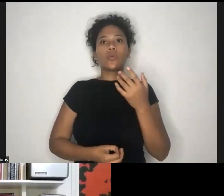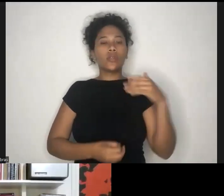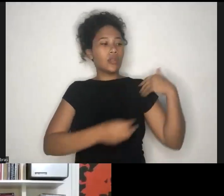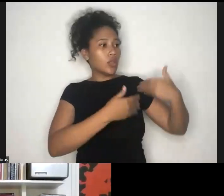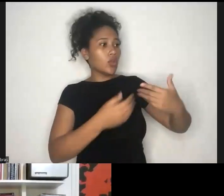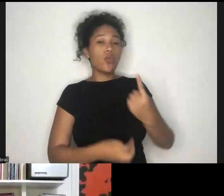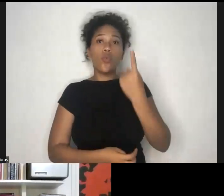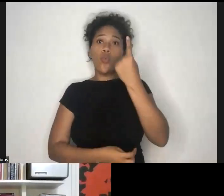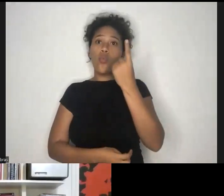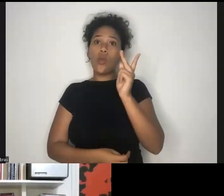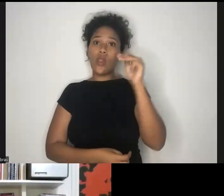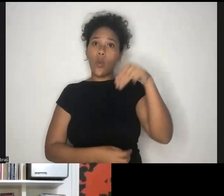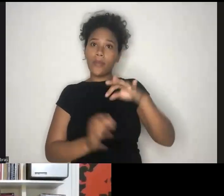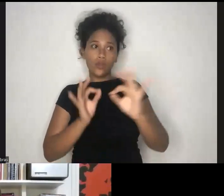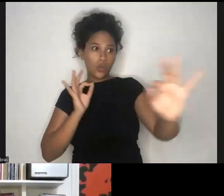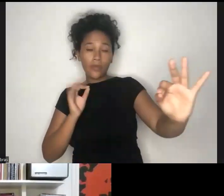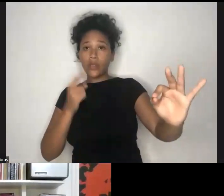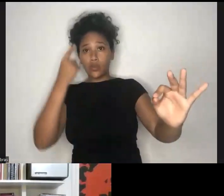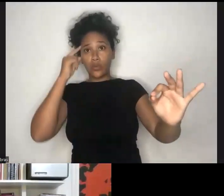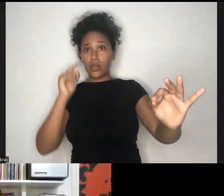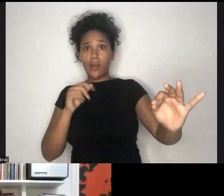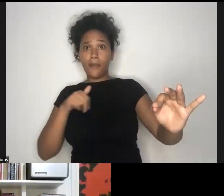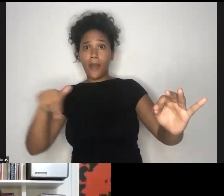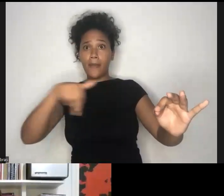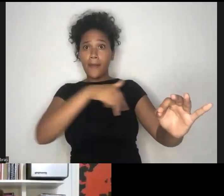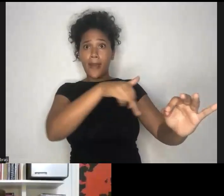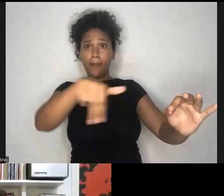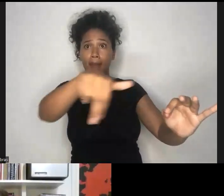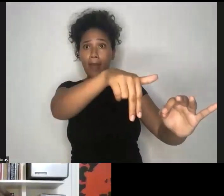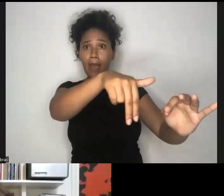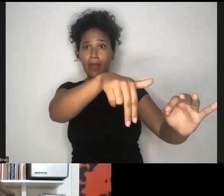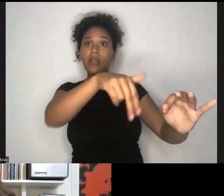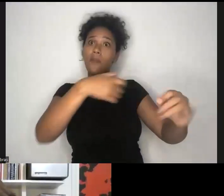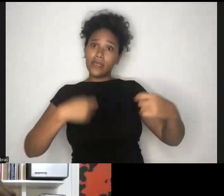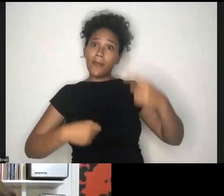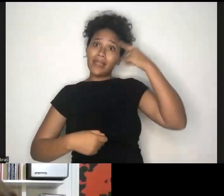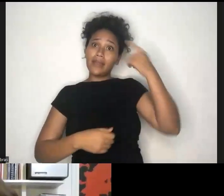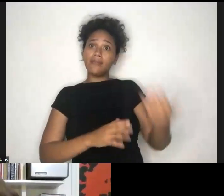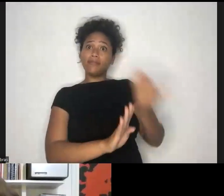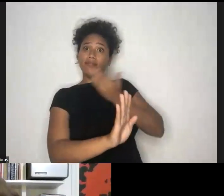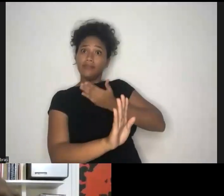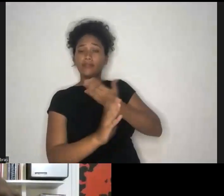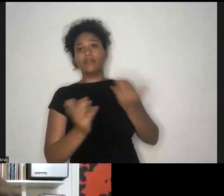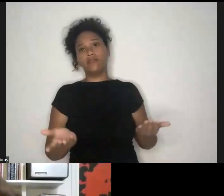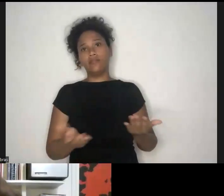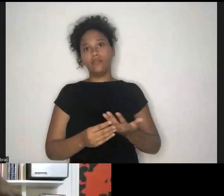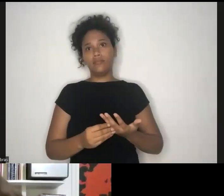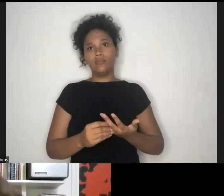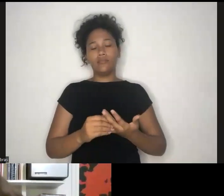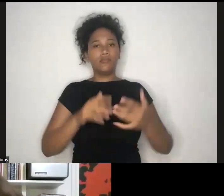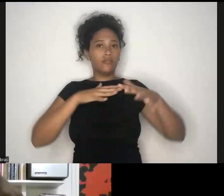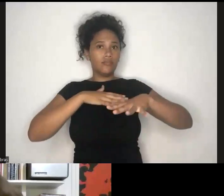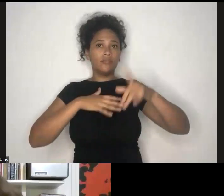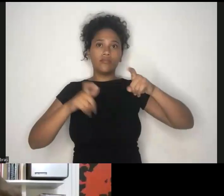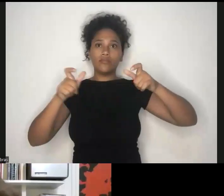quilômetro se eu não sei por onde essa pessoa vai passar em um quilômetro então assim o mapeamento ele é necessário do terreno